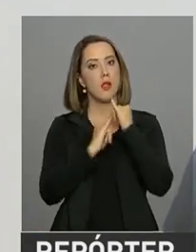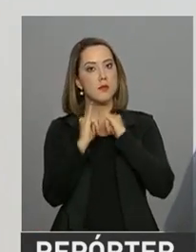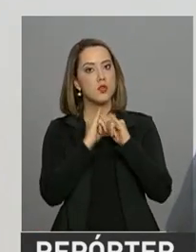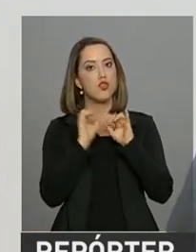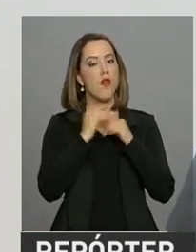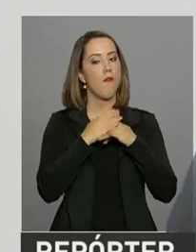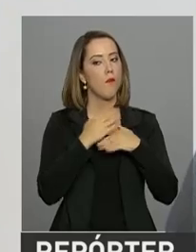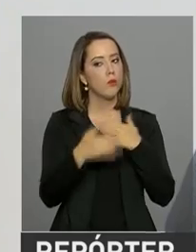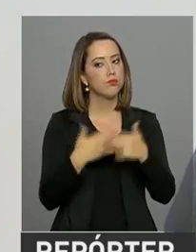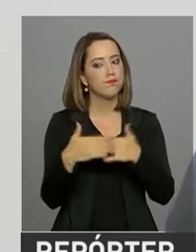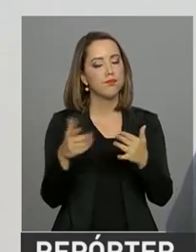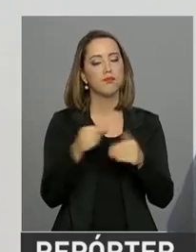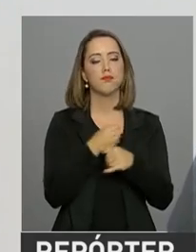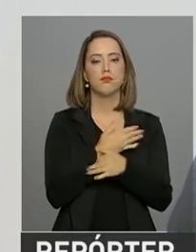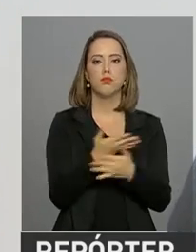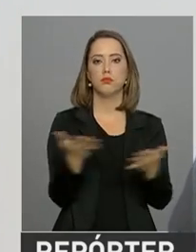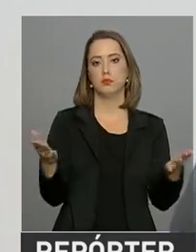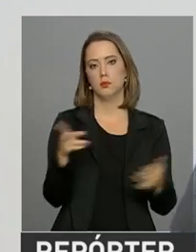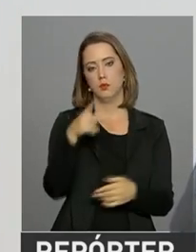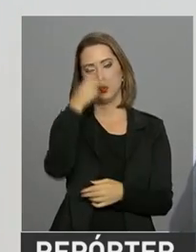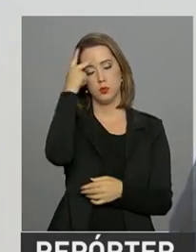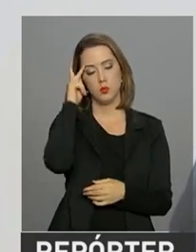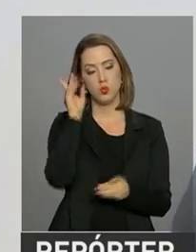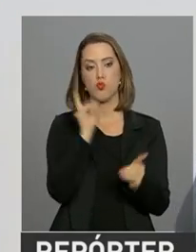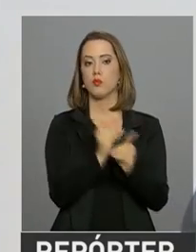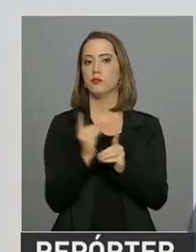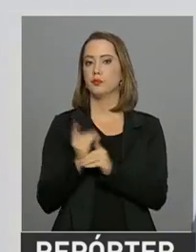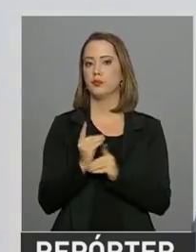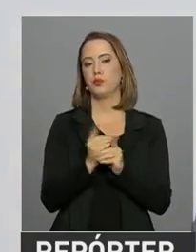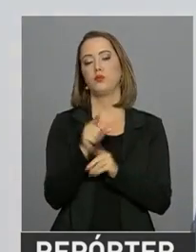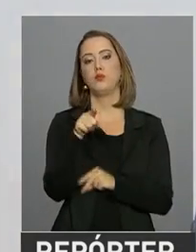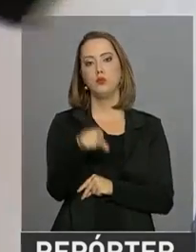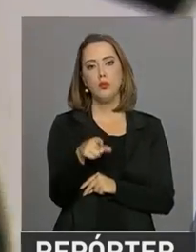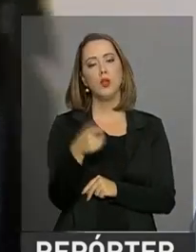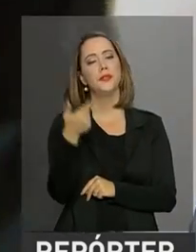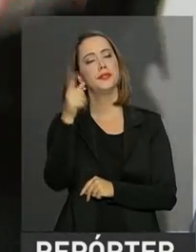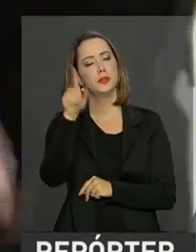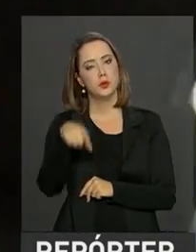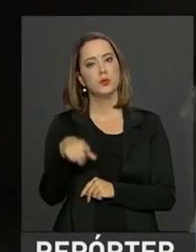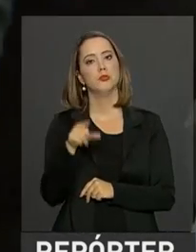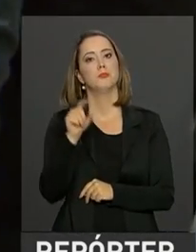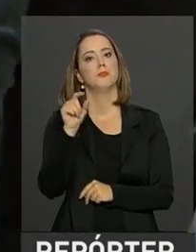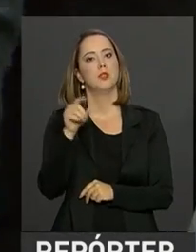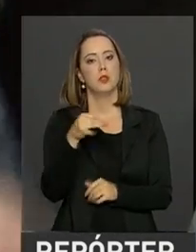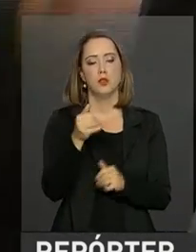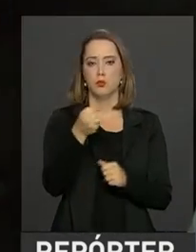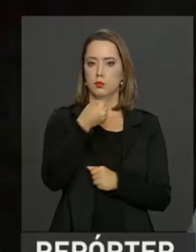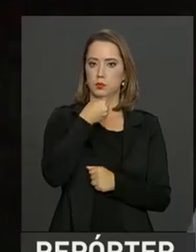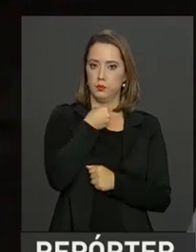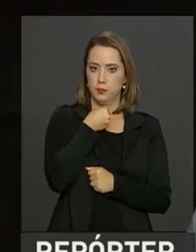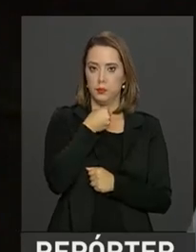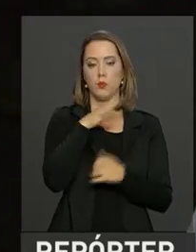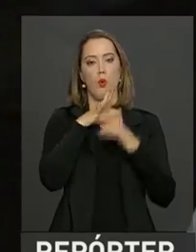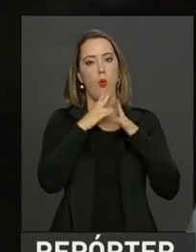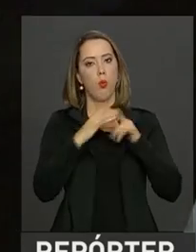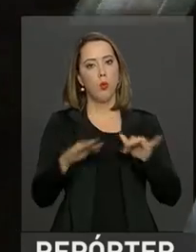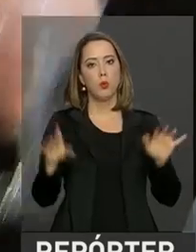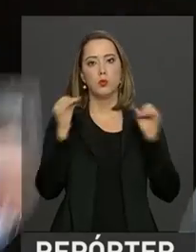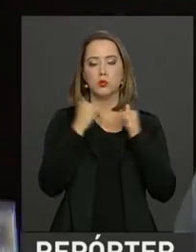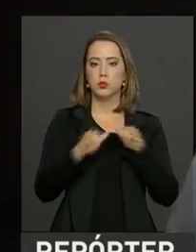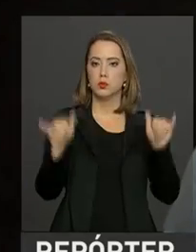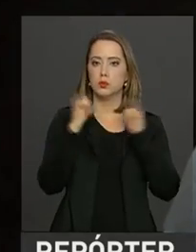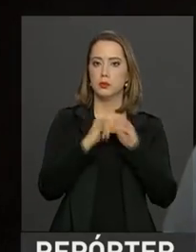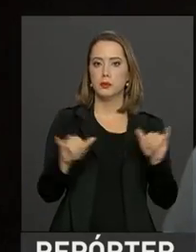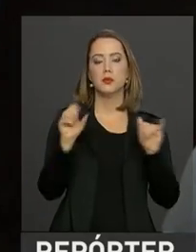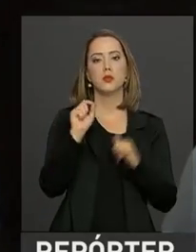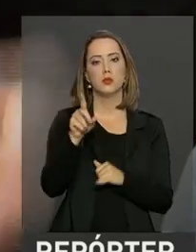todos aqueles com quem ele se manifeste e isto naturalmente será noticiado pela imprensa acho que será um grande momento em que